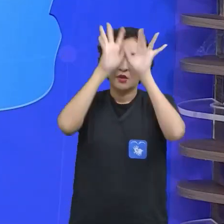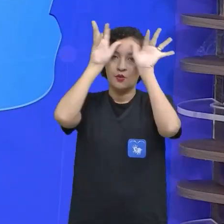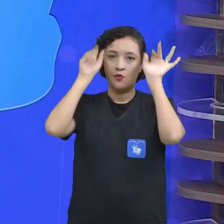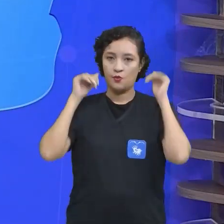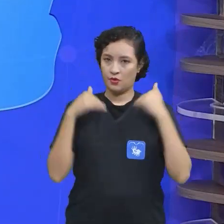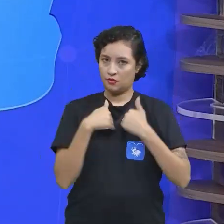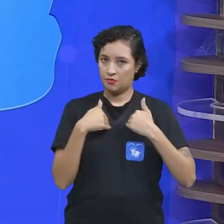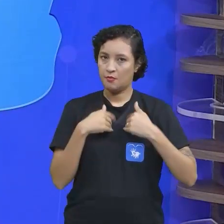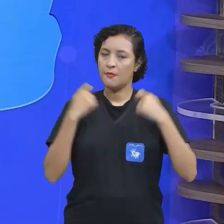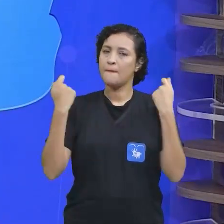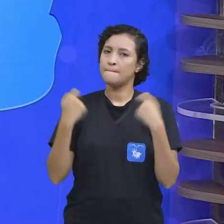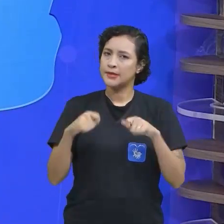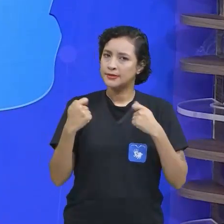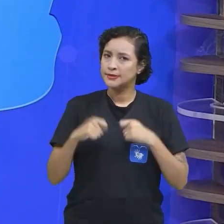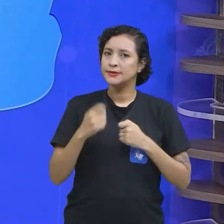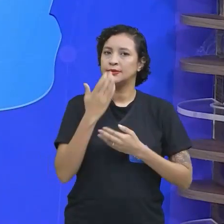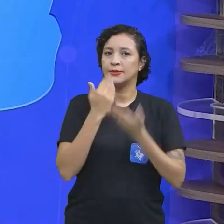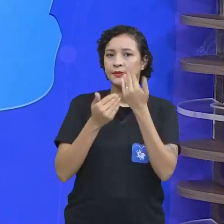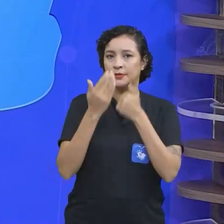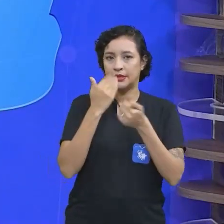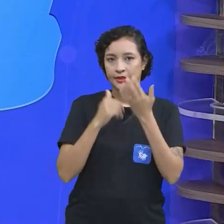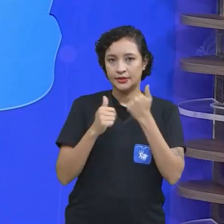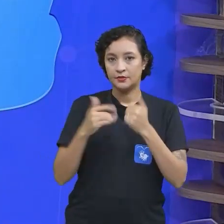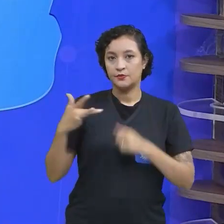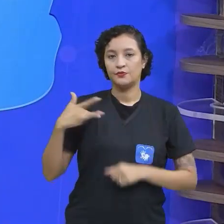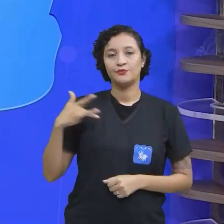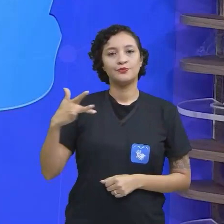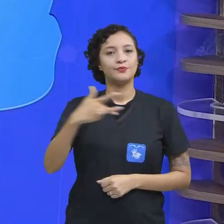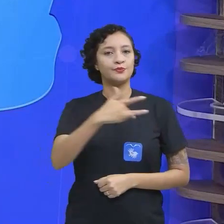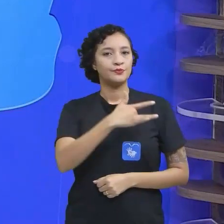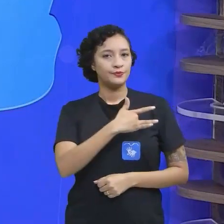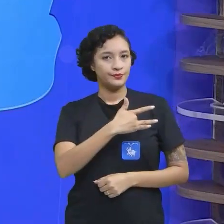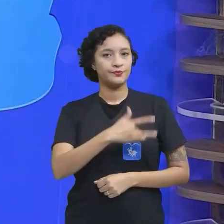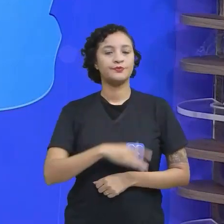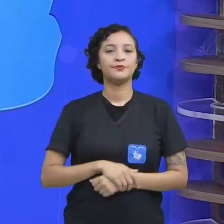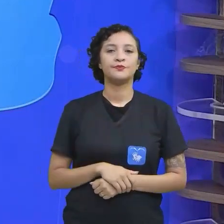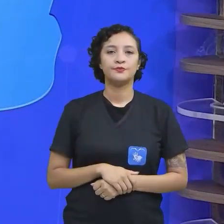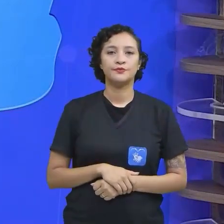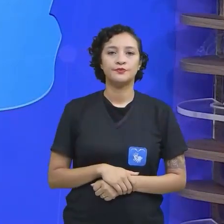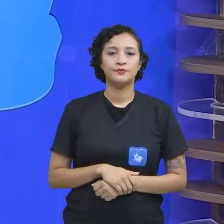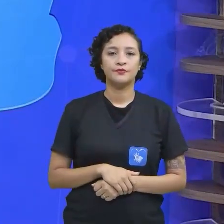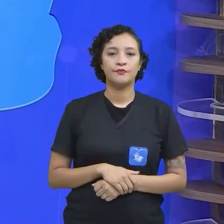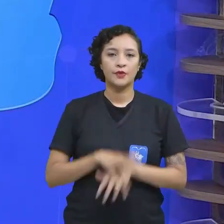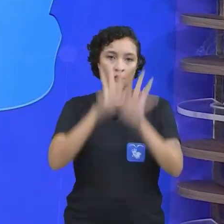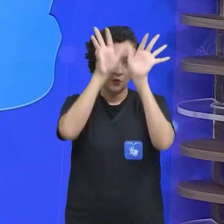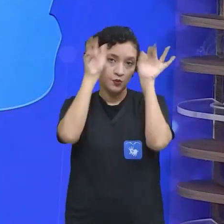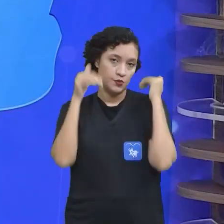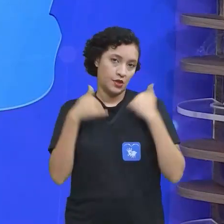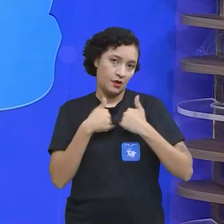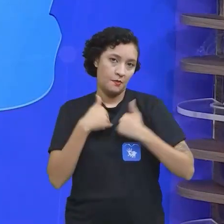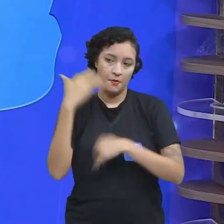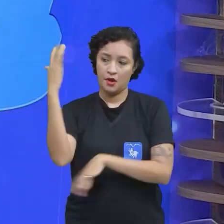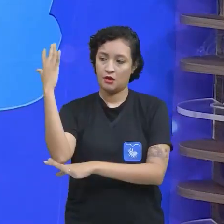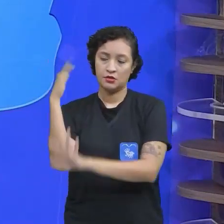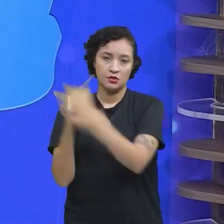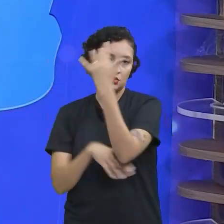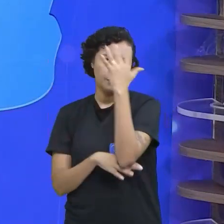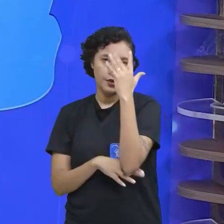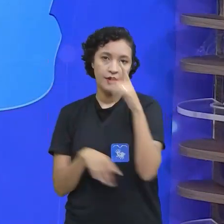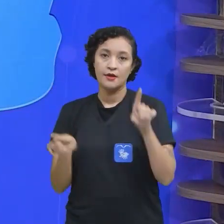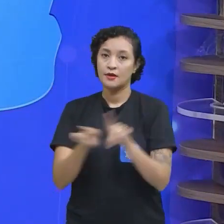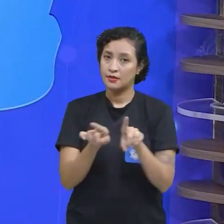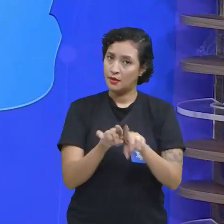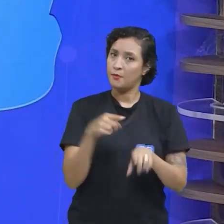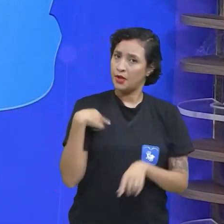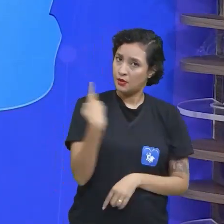precisam de uma alimentação saudável. Tanto os animais da natureza, né, quanto nós mesmos,